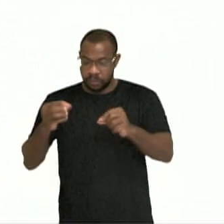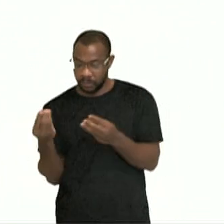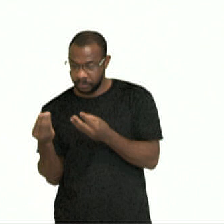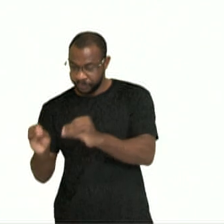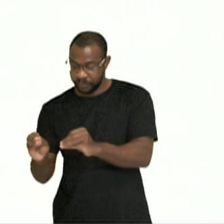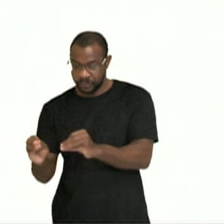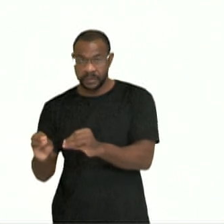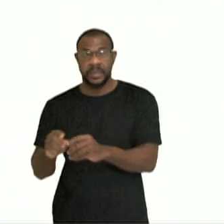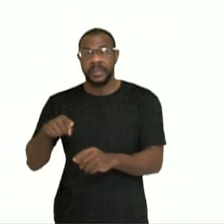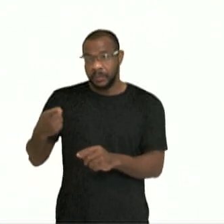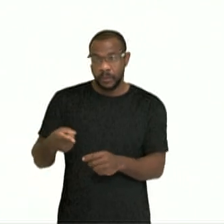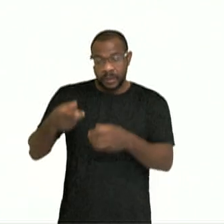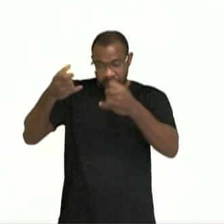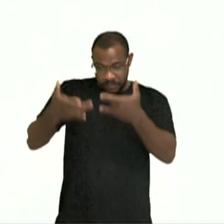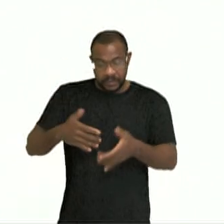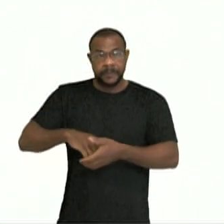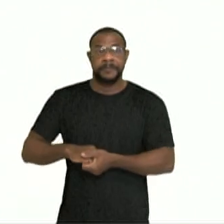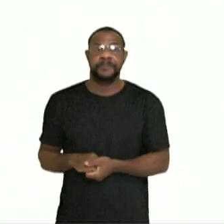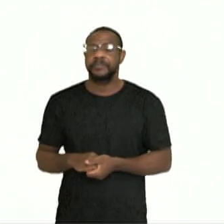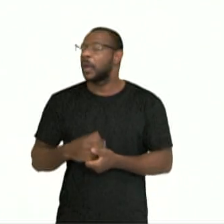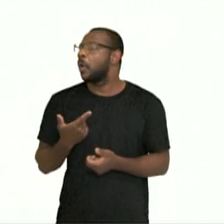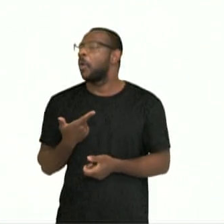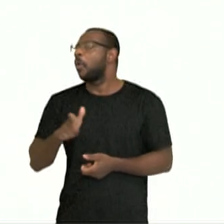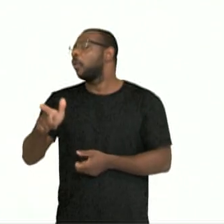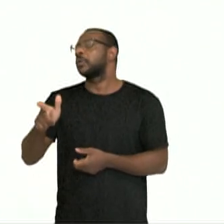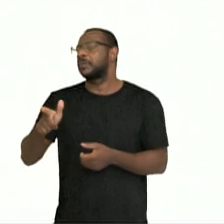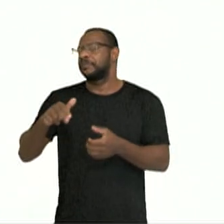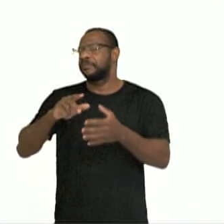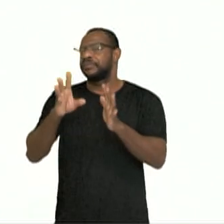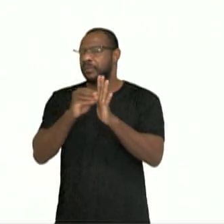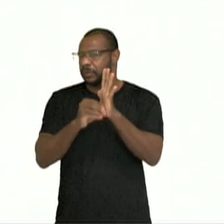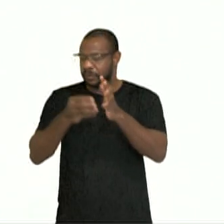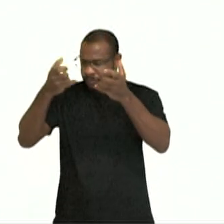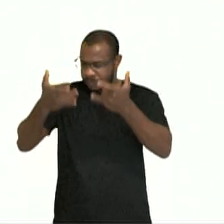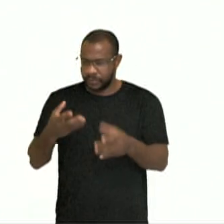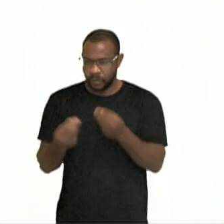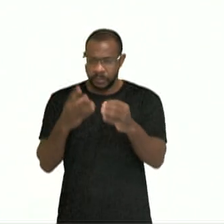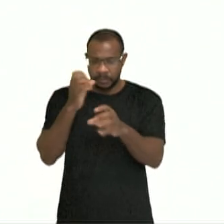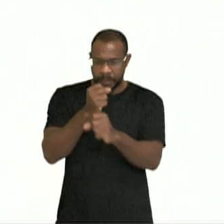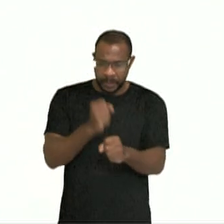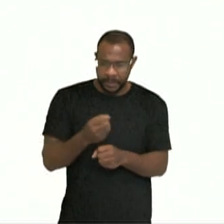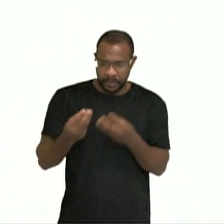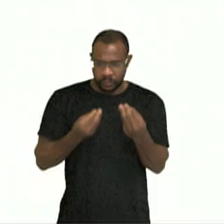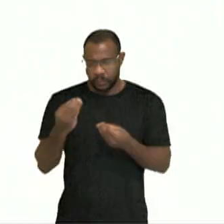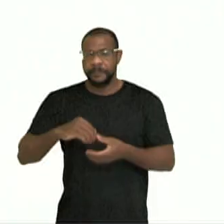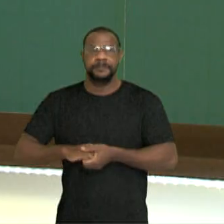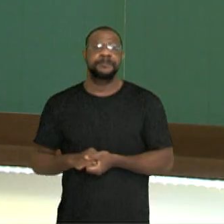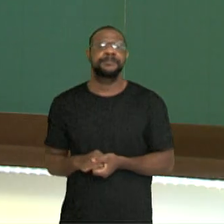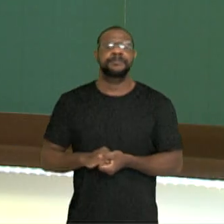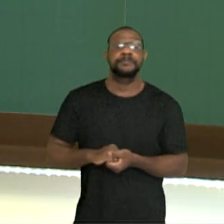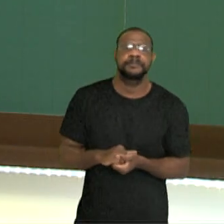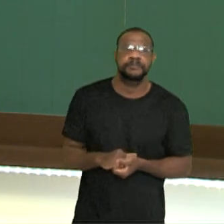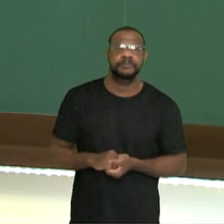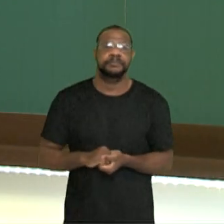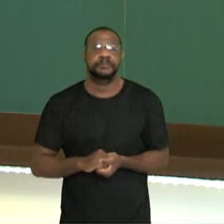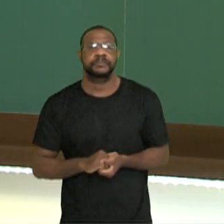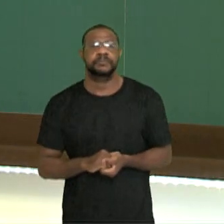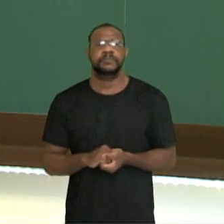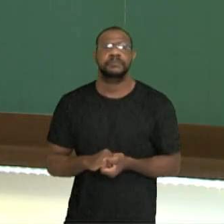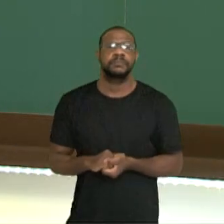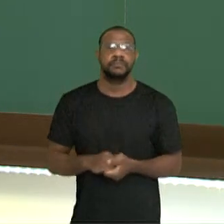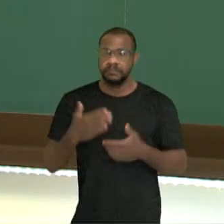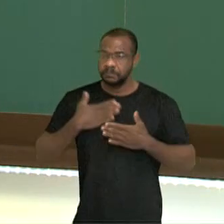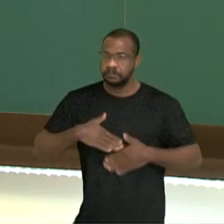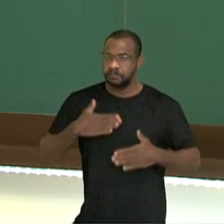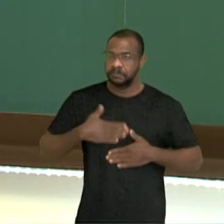daqui a pouco a gente vai ver outras coisas que a gente vai calcular a respeito da esfera e fica fácil depois na hora de vocês resolverem os exercícios.